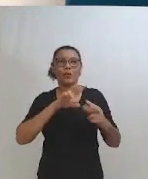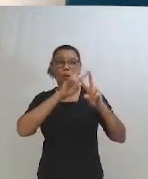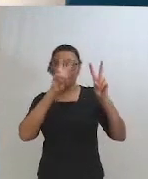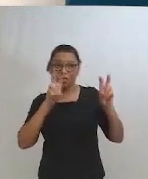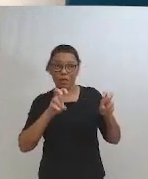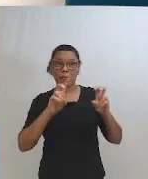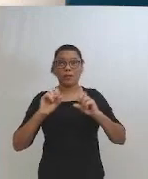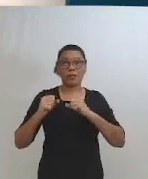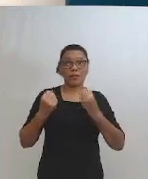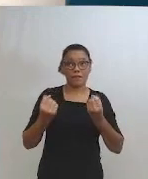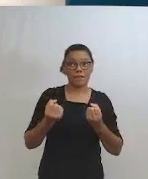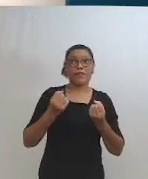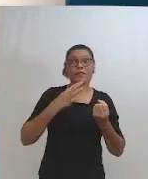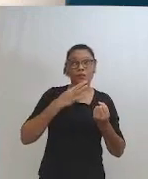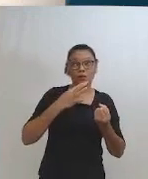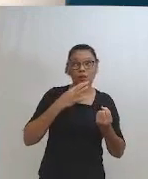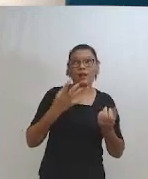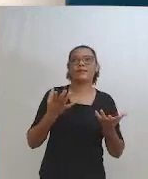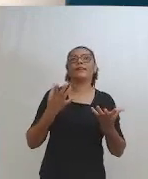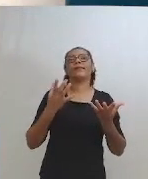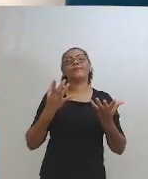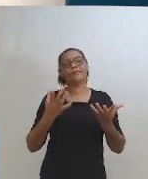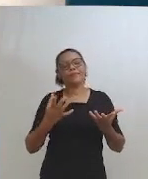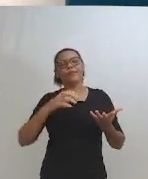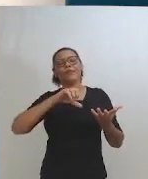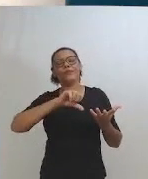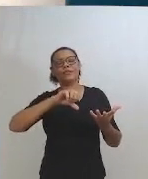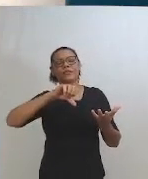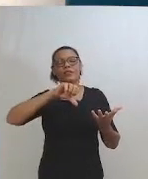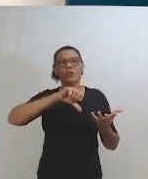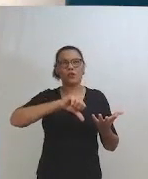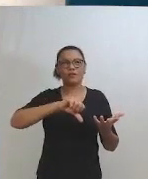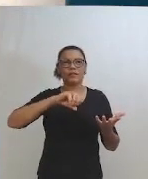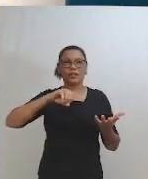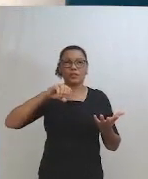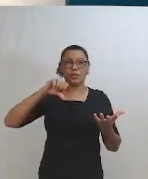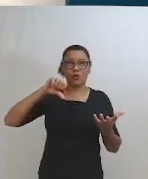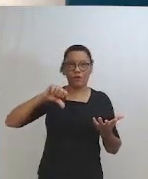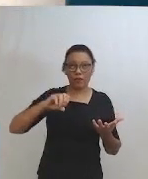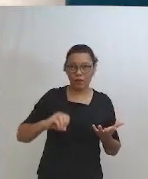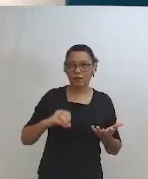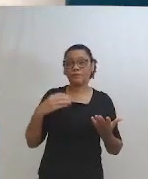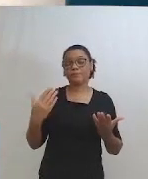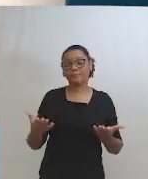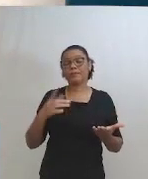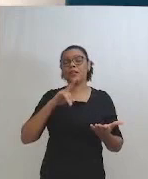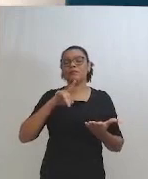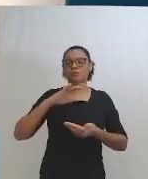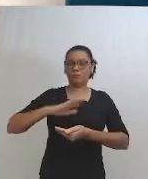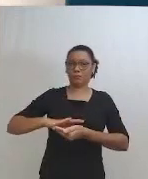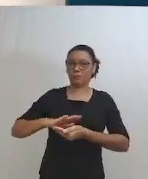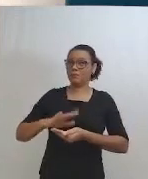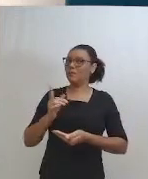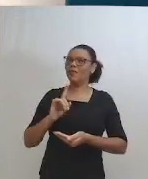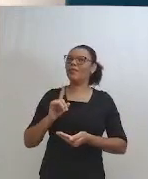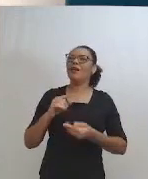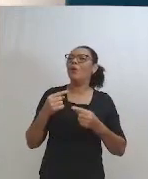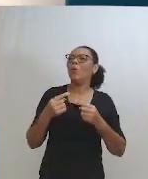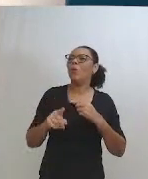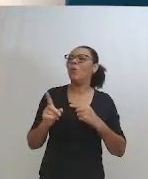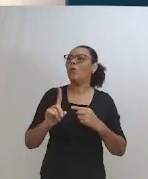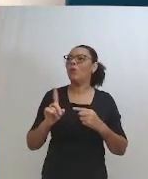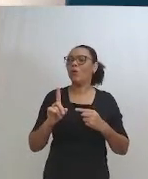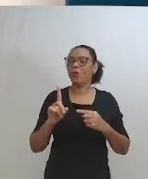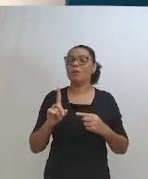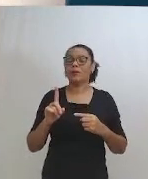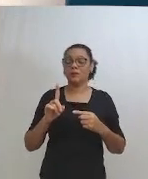tema da repercussão geral 990 do Supremo Tribunal Federal, excelências, não se refere à hipótese fática posta